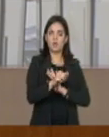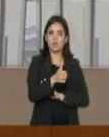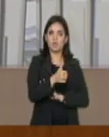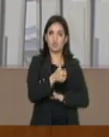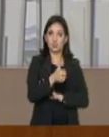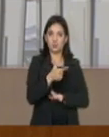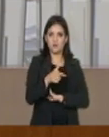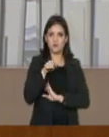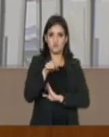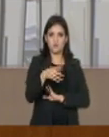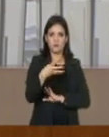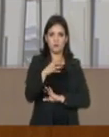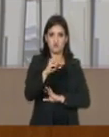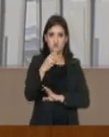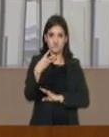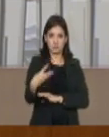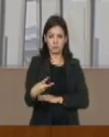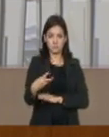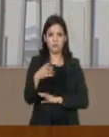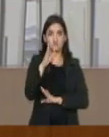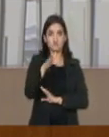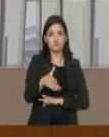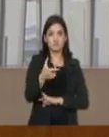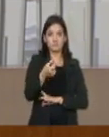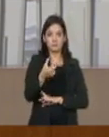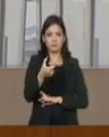12.403 de